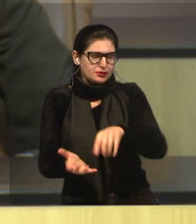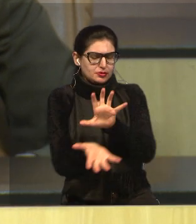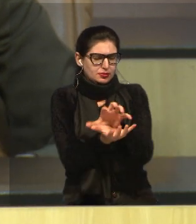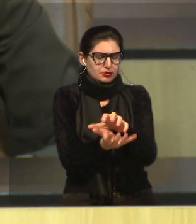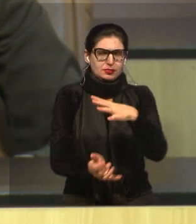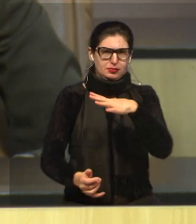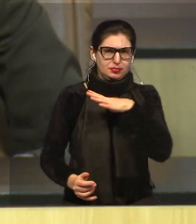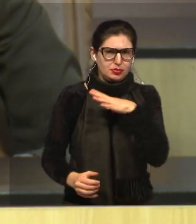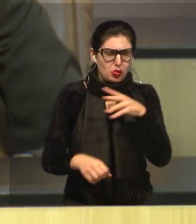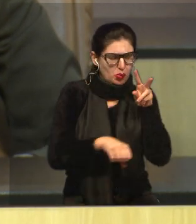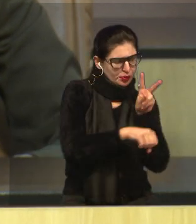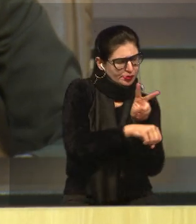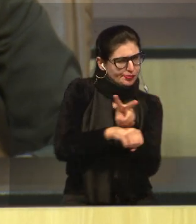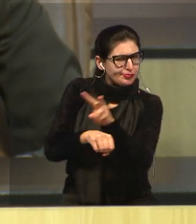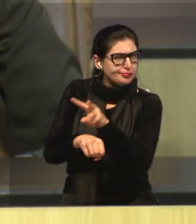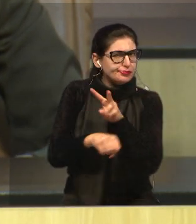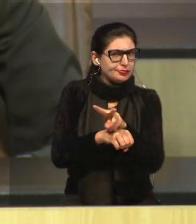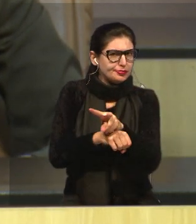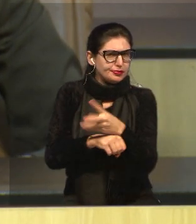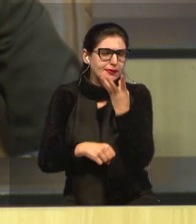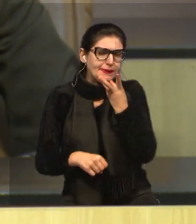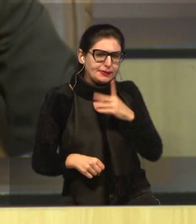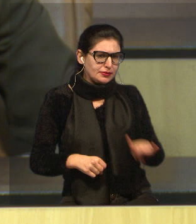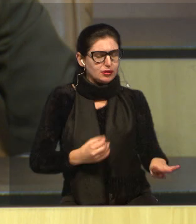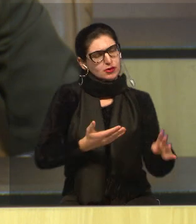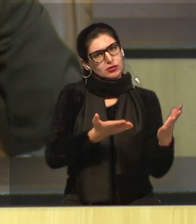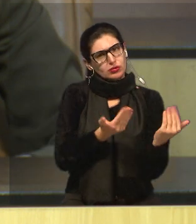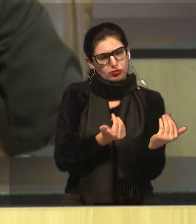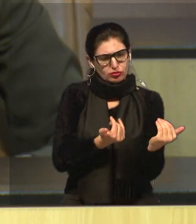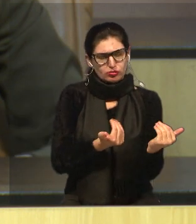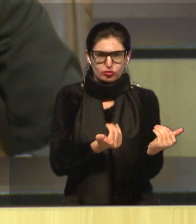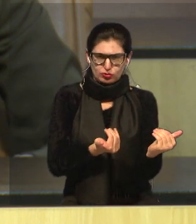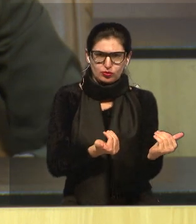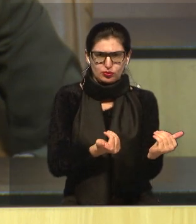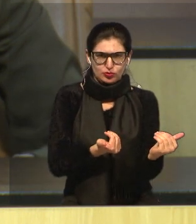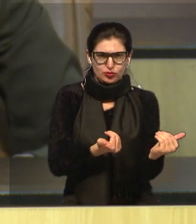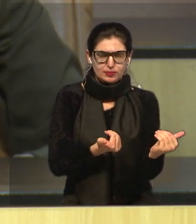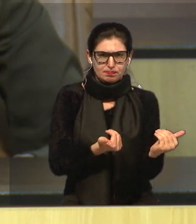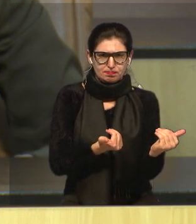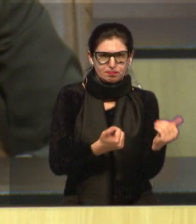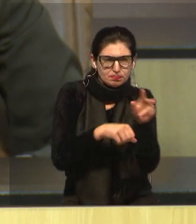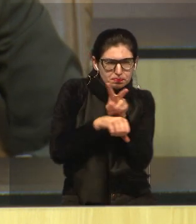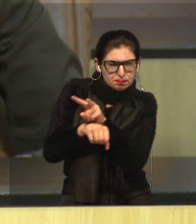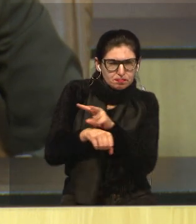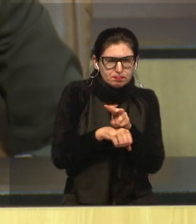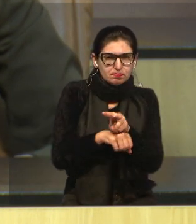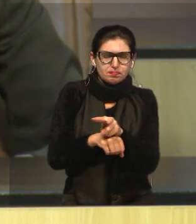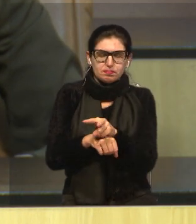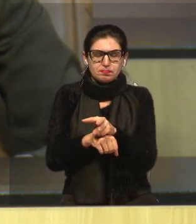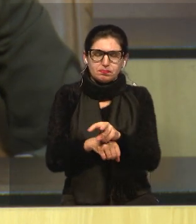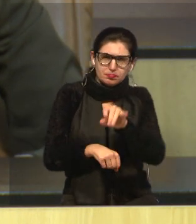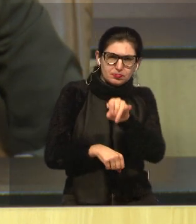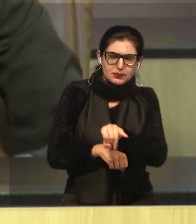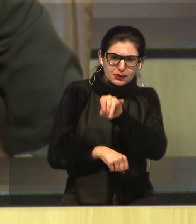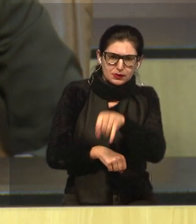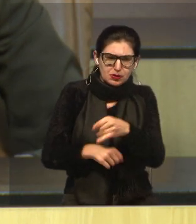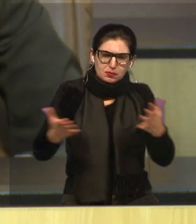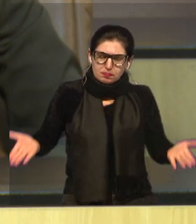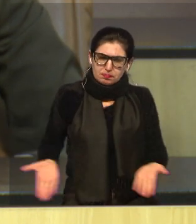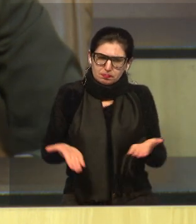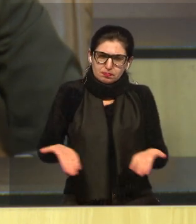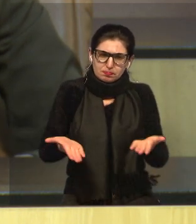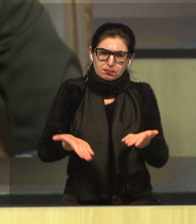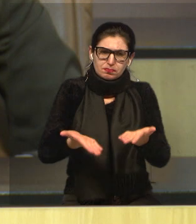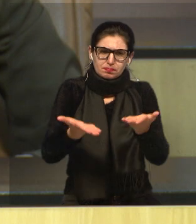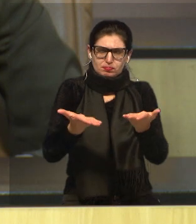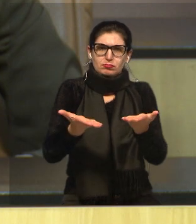à proteção da criança e da juventude, da infância e da juventude, se mobilizam para